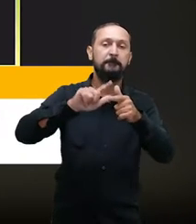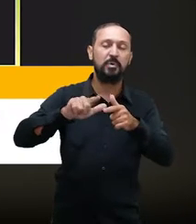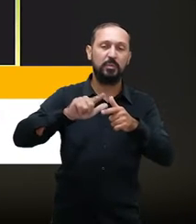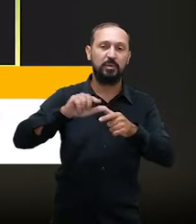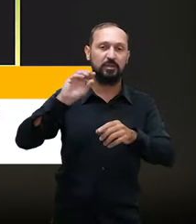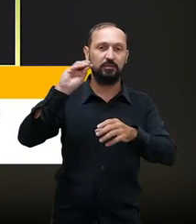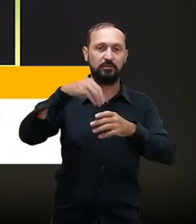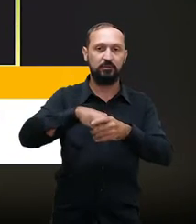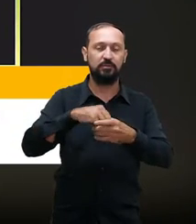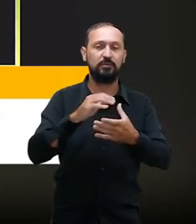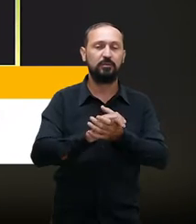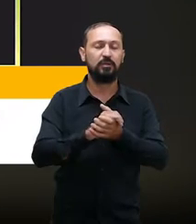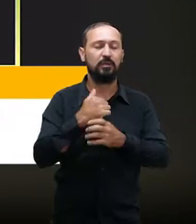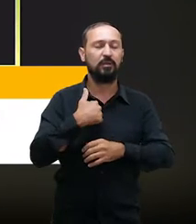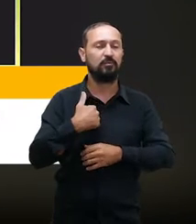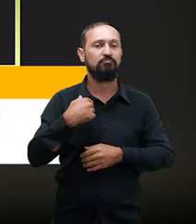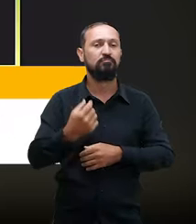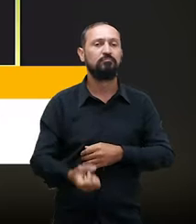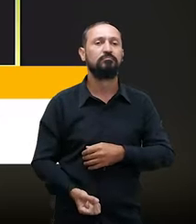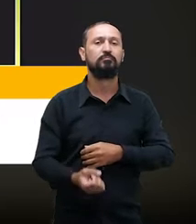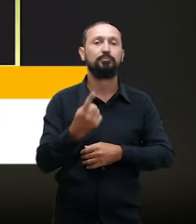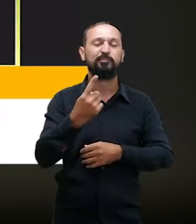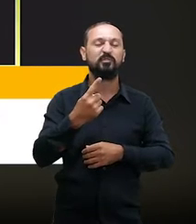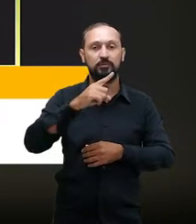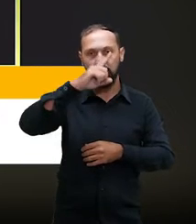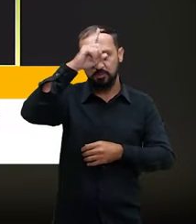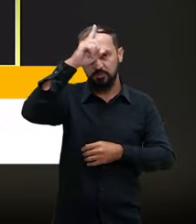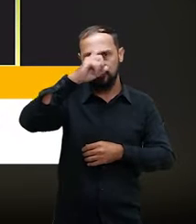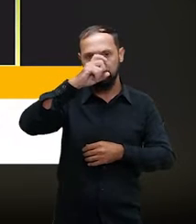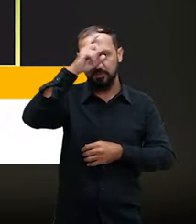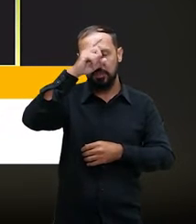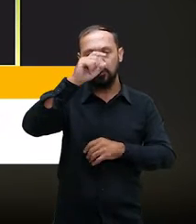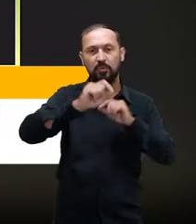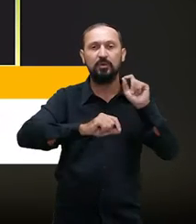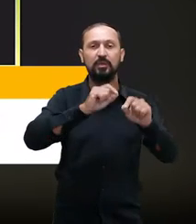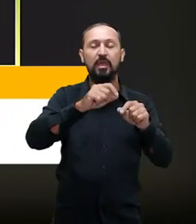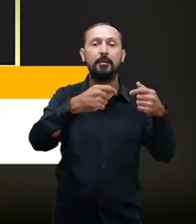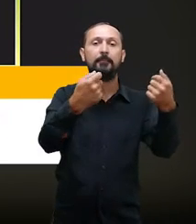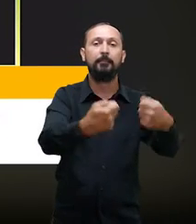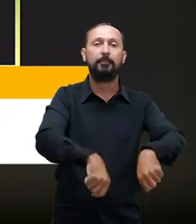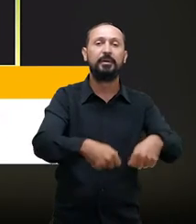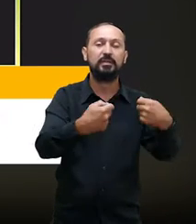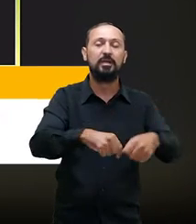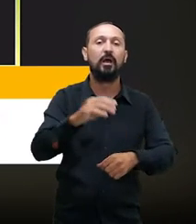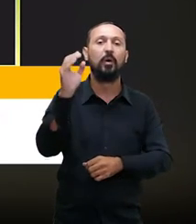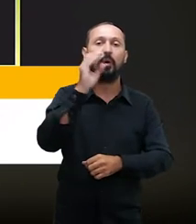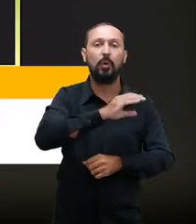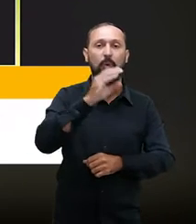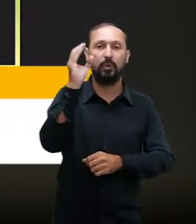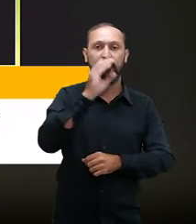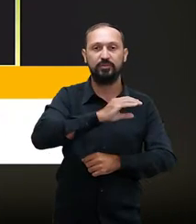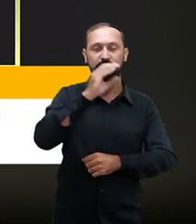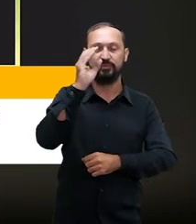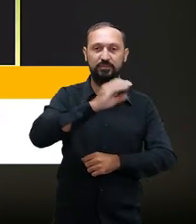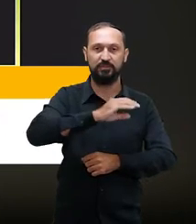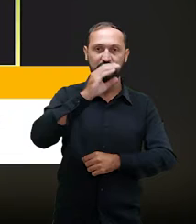presencialmente os problemas do Hospital da Vida, e me deparei com um hospital que